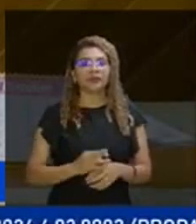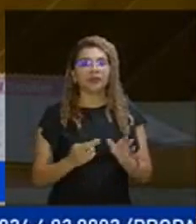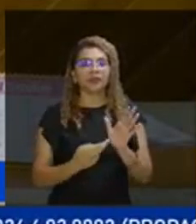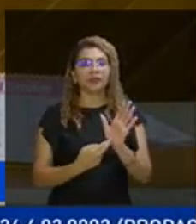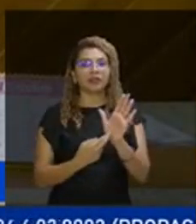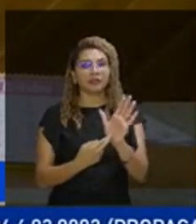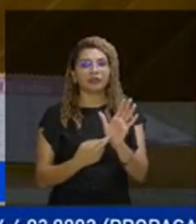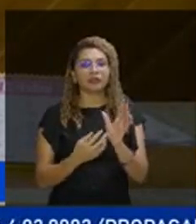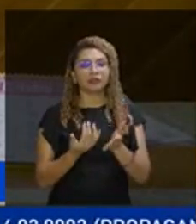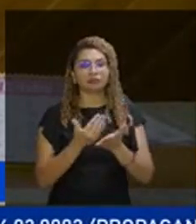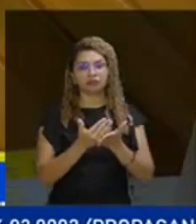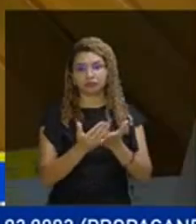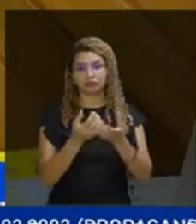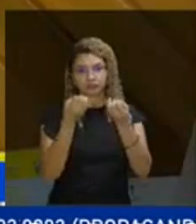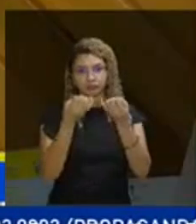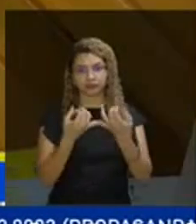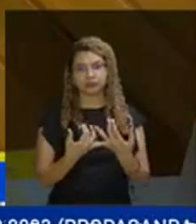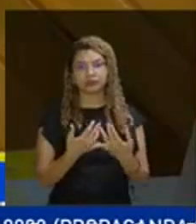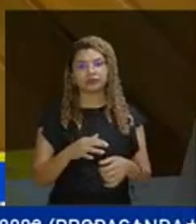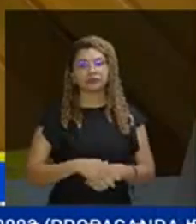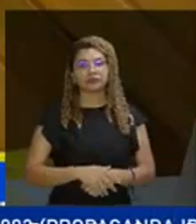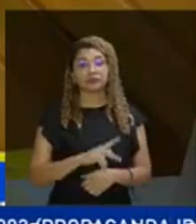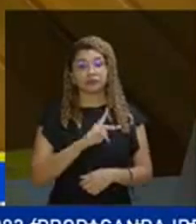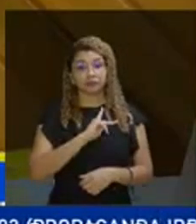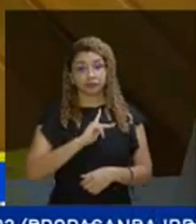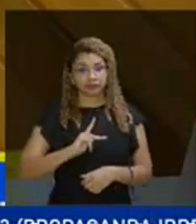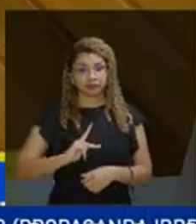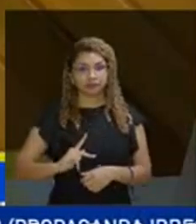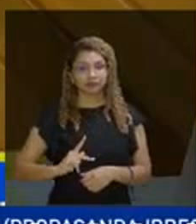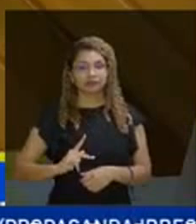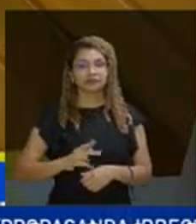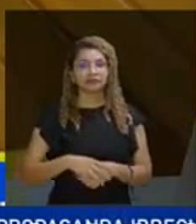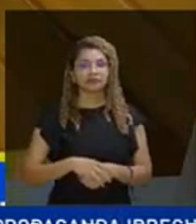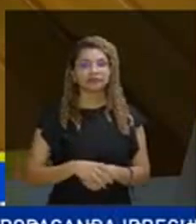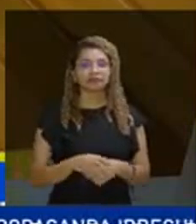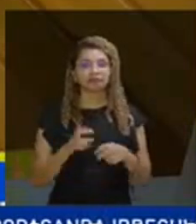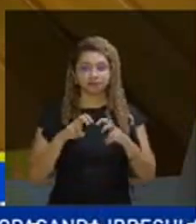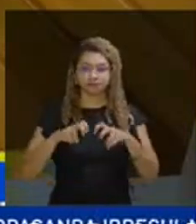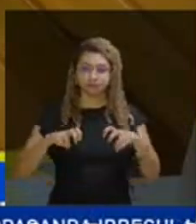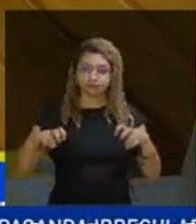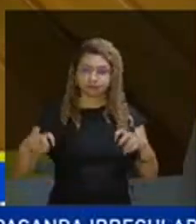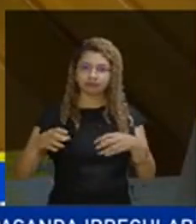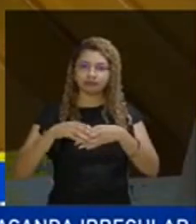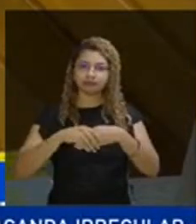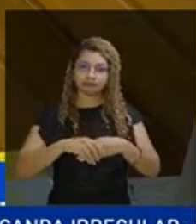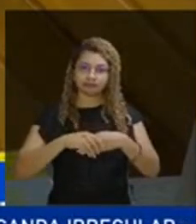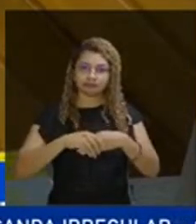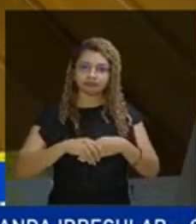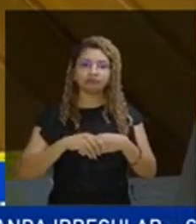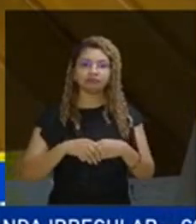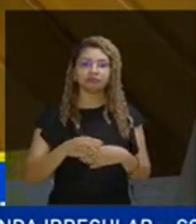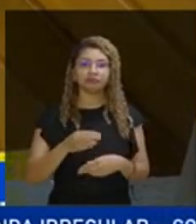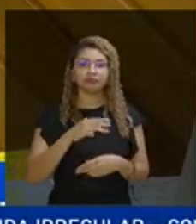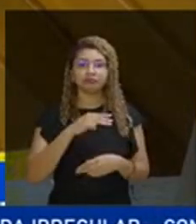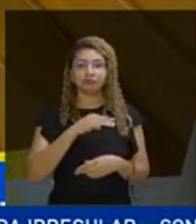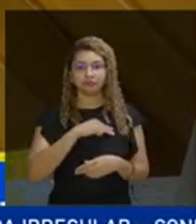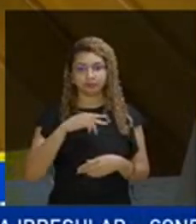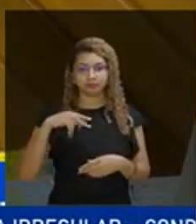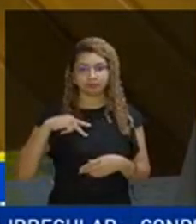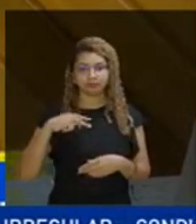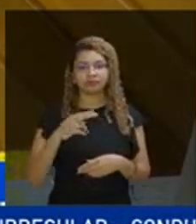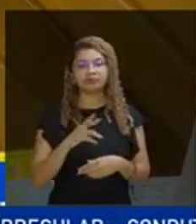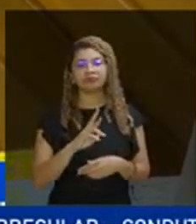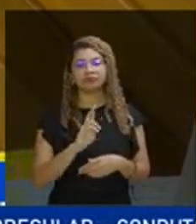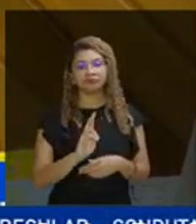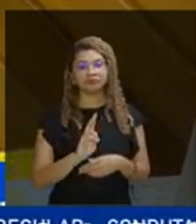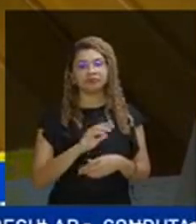com a palavra. Excelentíssimo senhor presidente, Foco na juíza Paola Santos. Procuradora Regional Eleitoral,